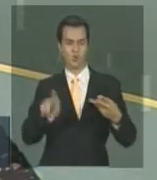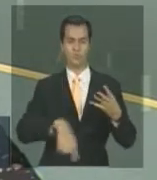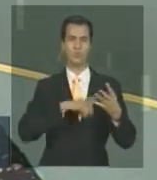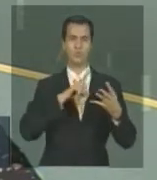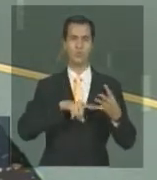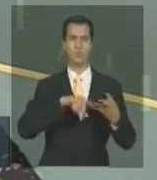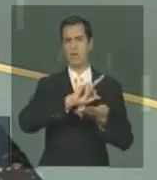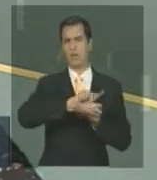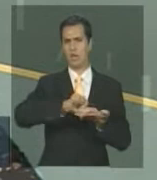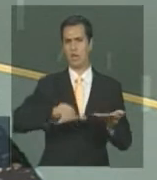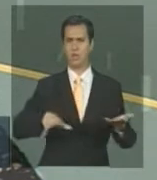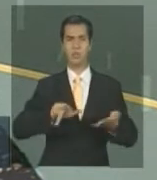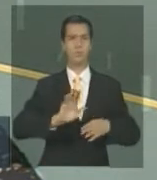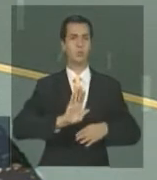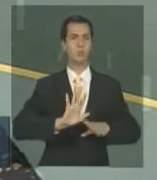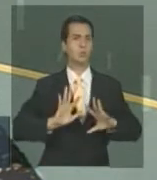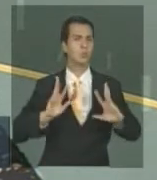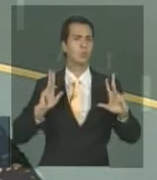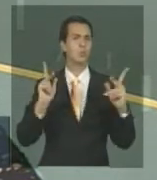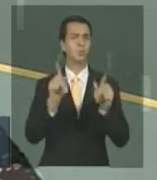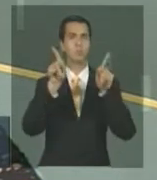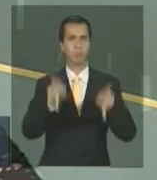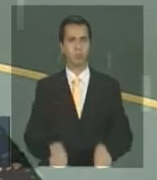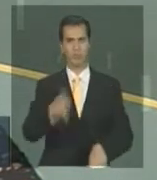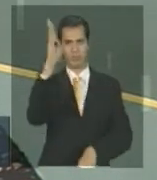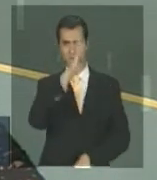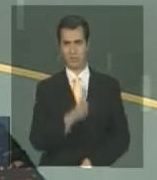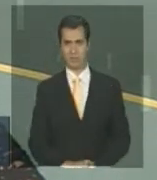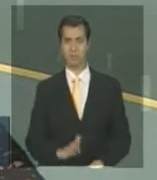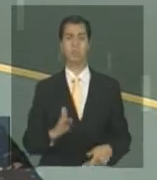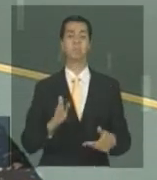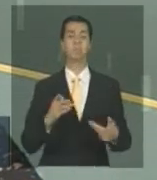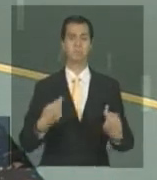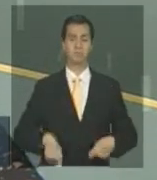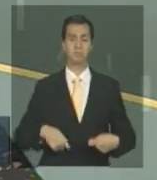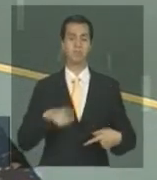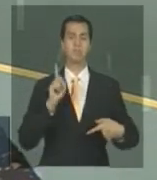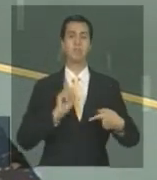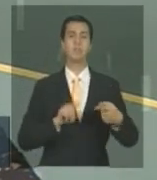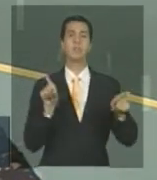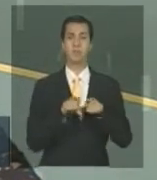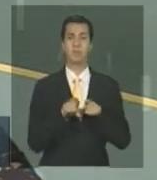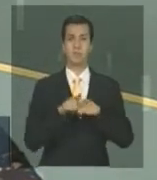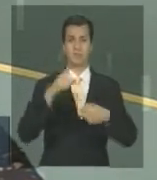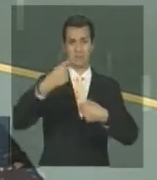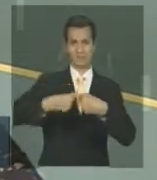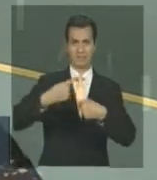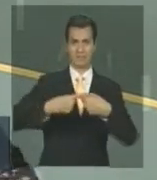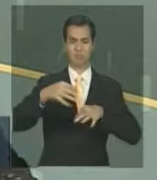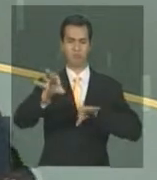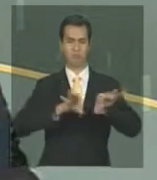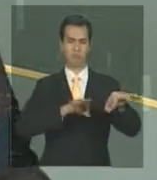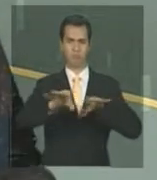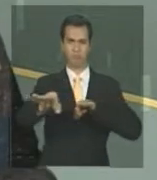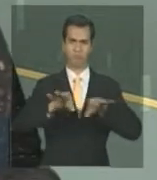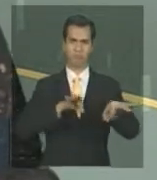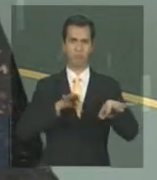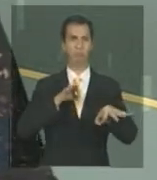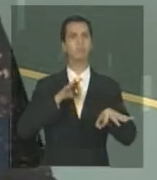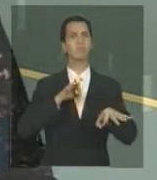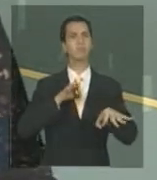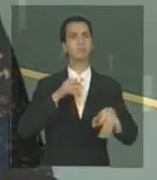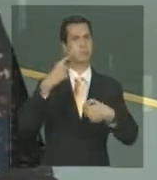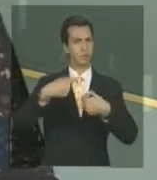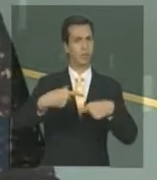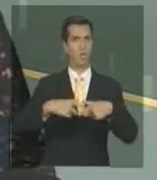para toda a população brasileira. Ordenamento urbano de qualidade nas grandes